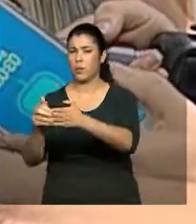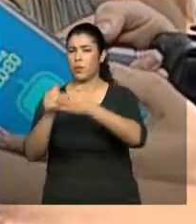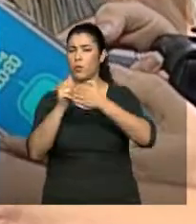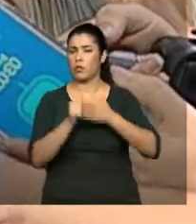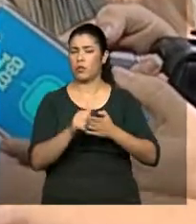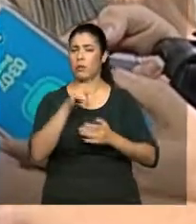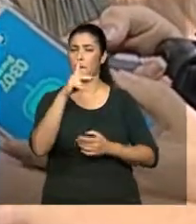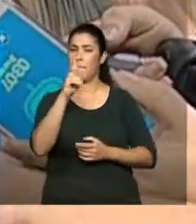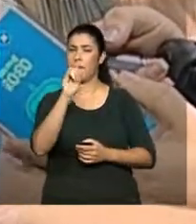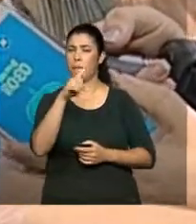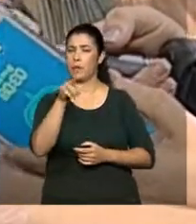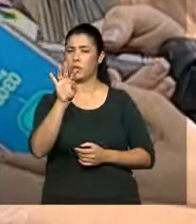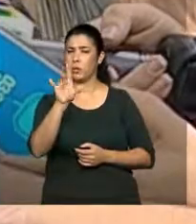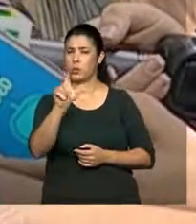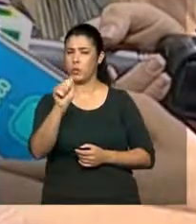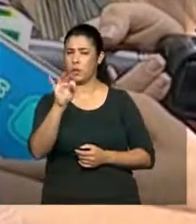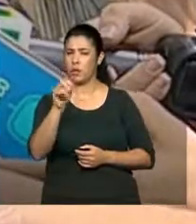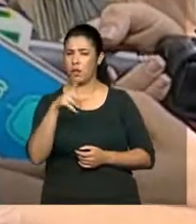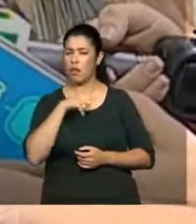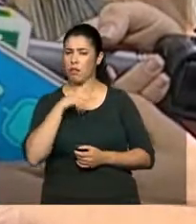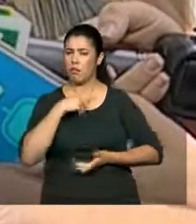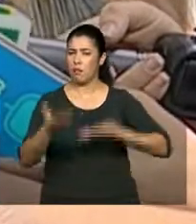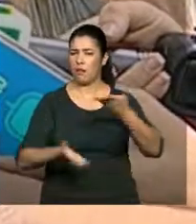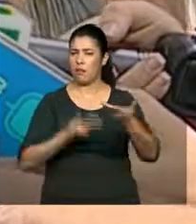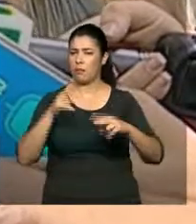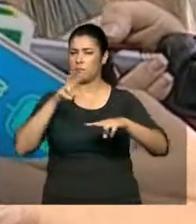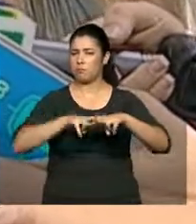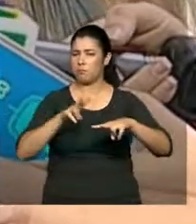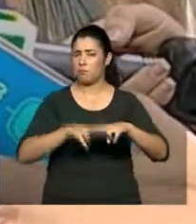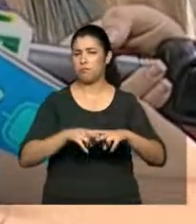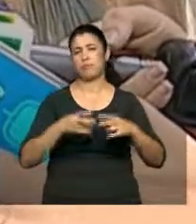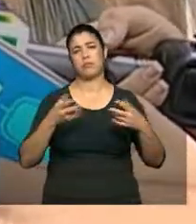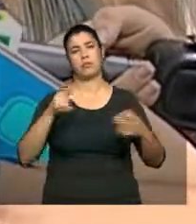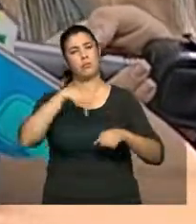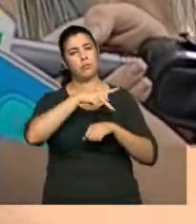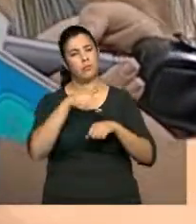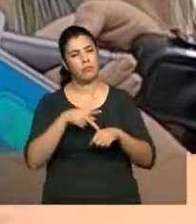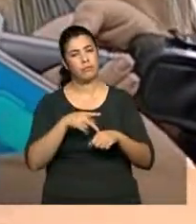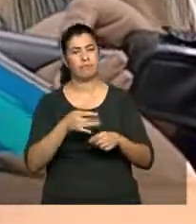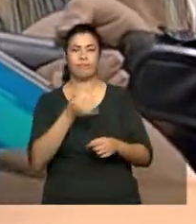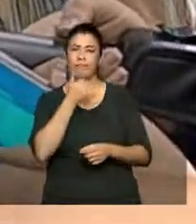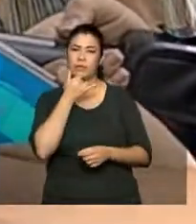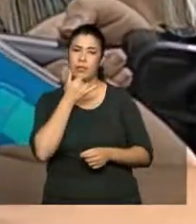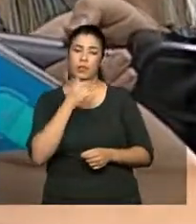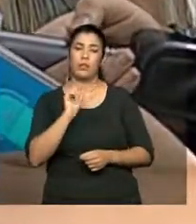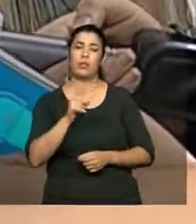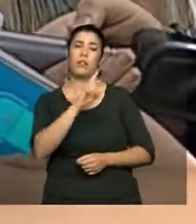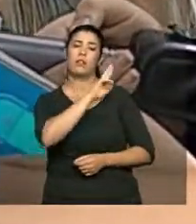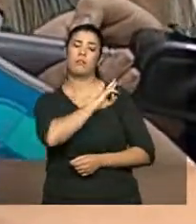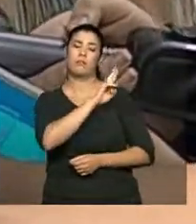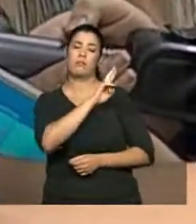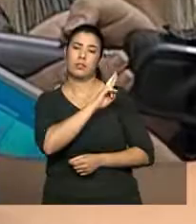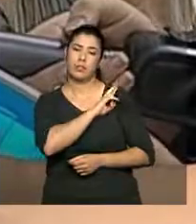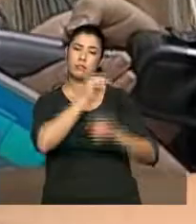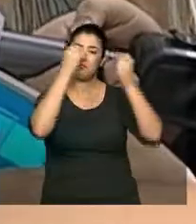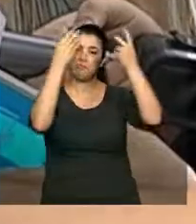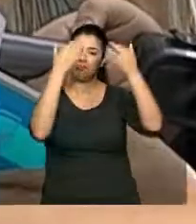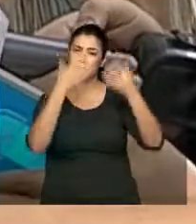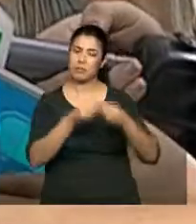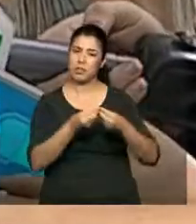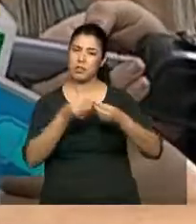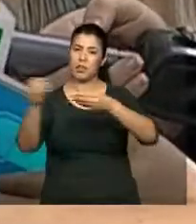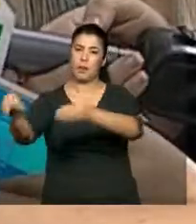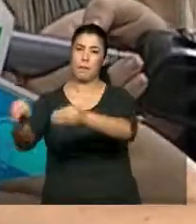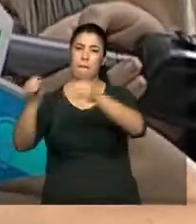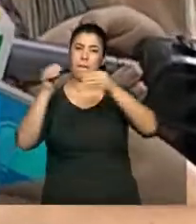que ele seria melhor tratado que os outros presos aqui no país? Eu quero dizer que quem responde por esta questão da extradição